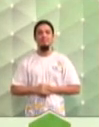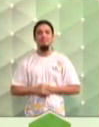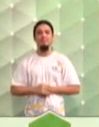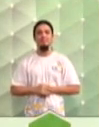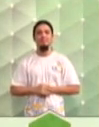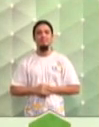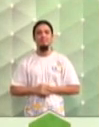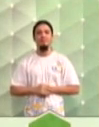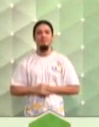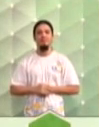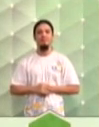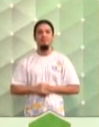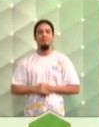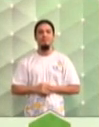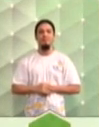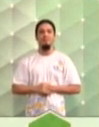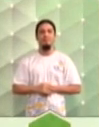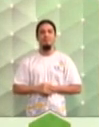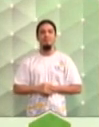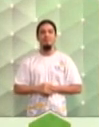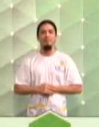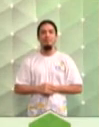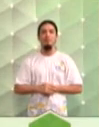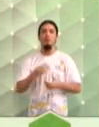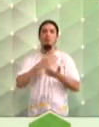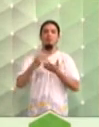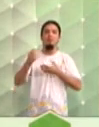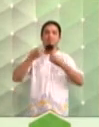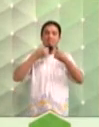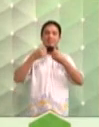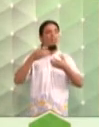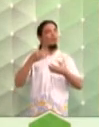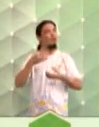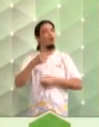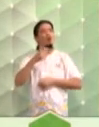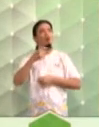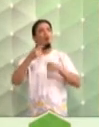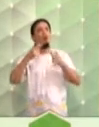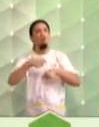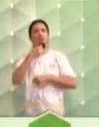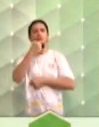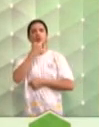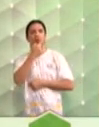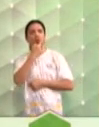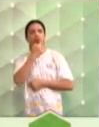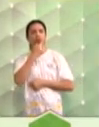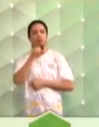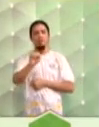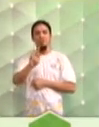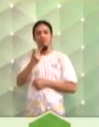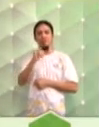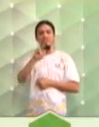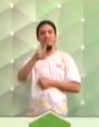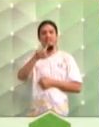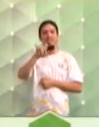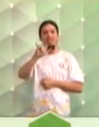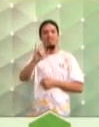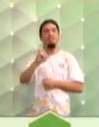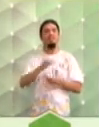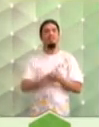câmera. Tá fazendo a matéria. Cadê o microfone da Chile? Vai, vamos, depois tu fala. Dá um oi aí, vai.